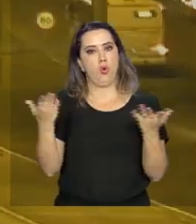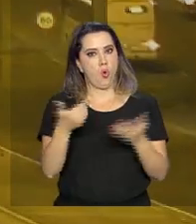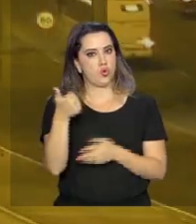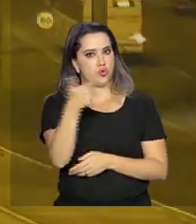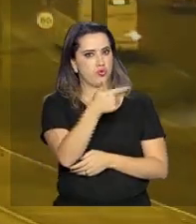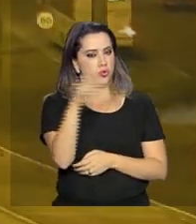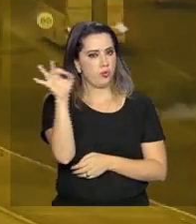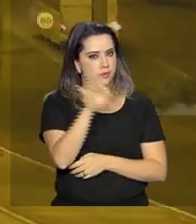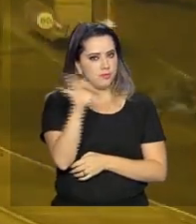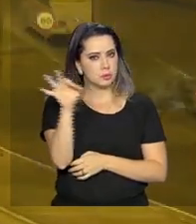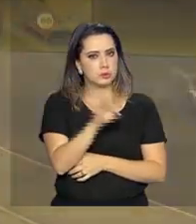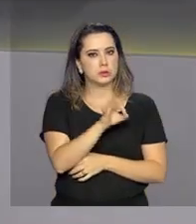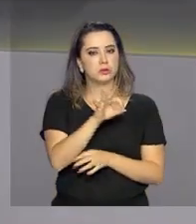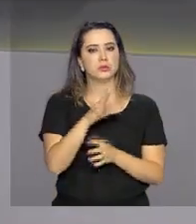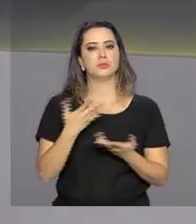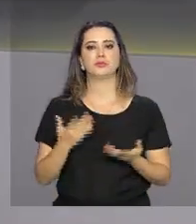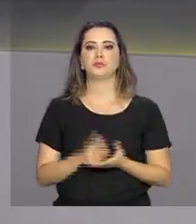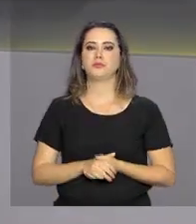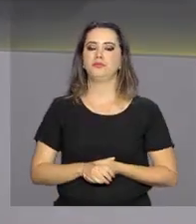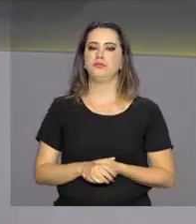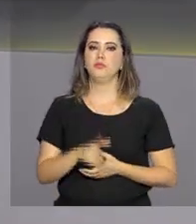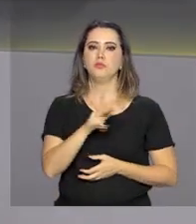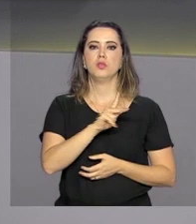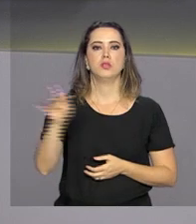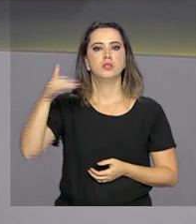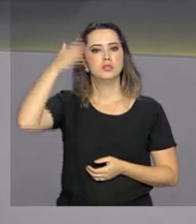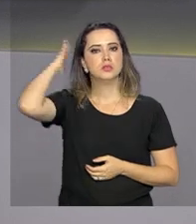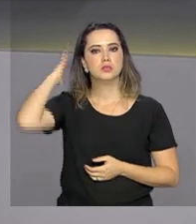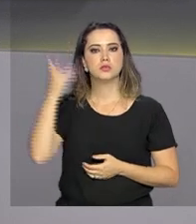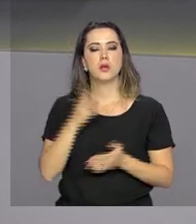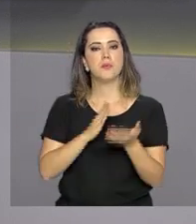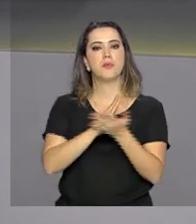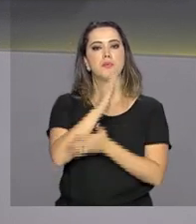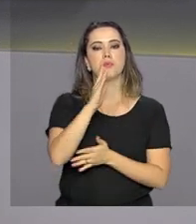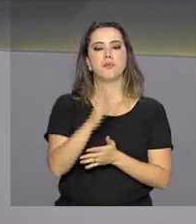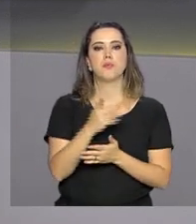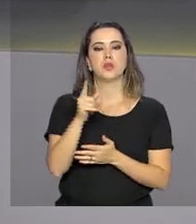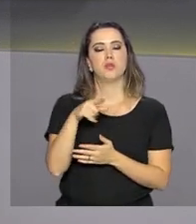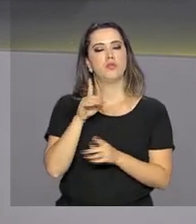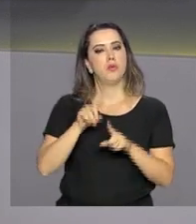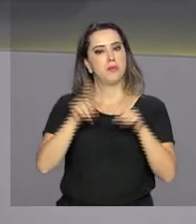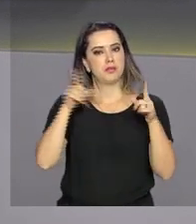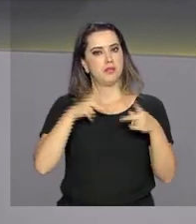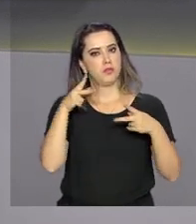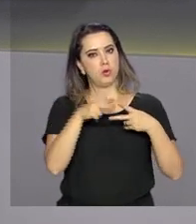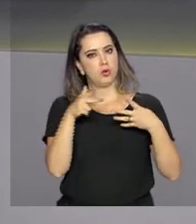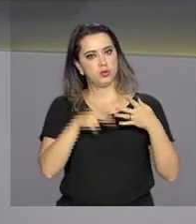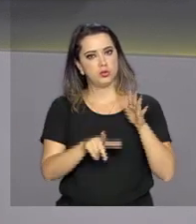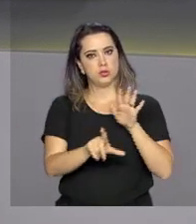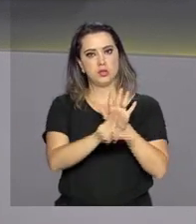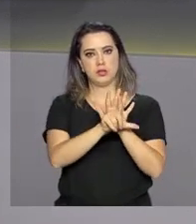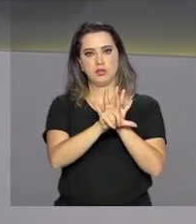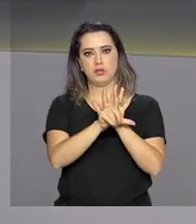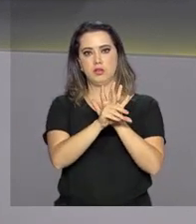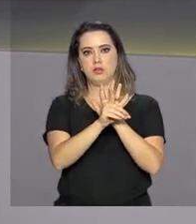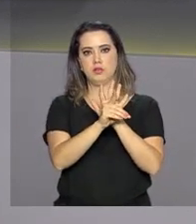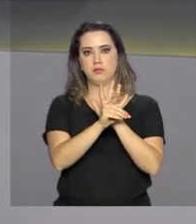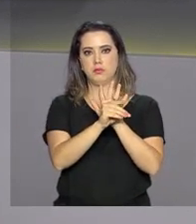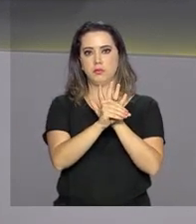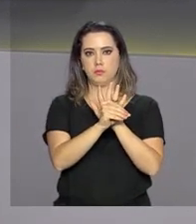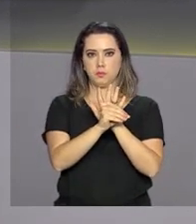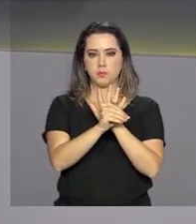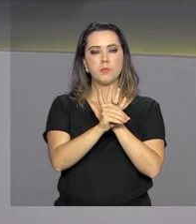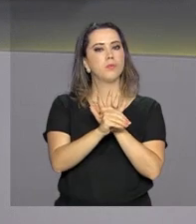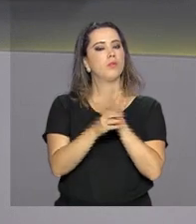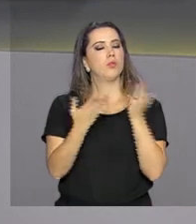12% o presidente michel temer sancionou com vetos à lei de diretrizes orçamentárias para o próximo ano